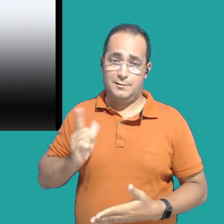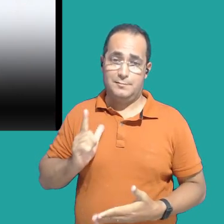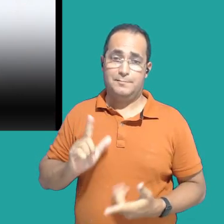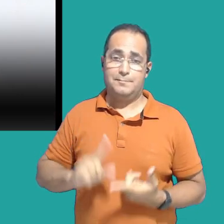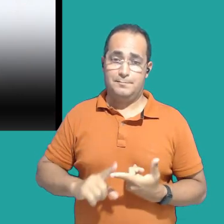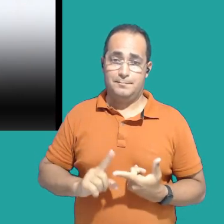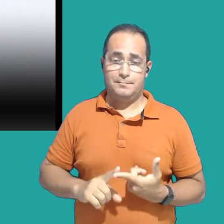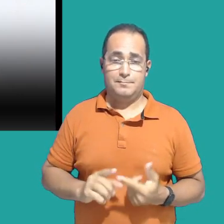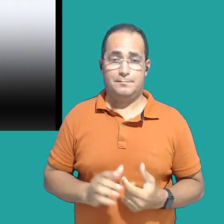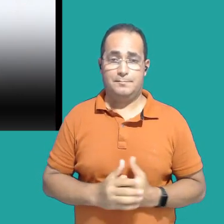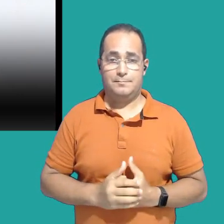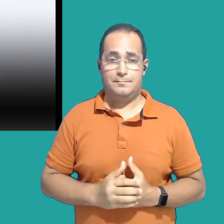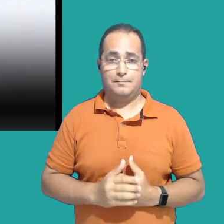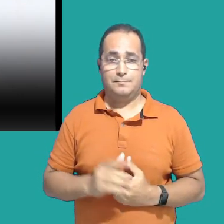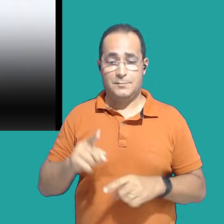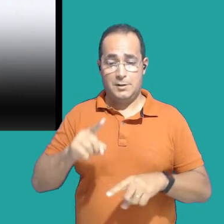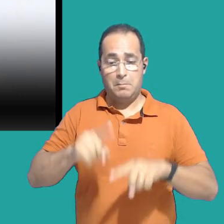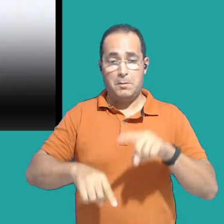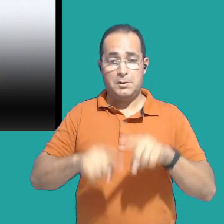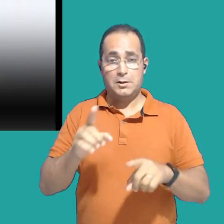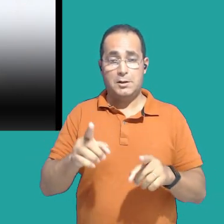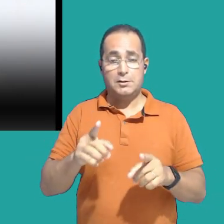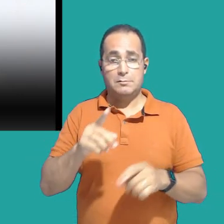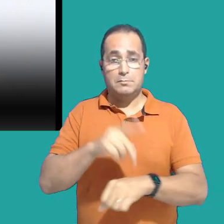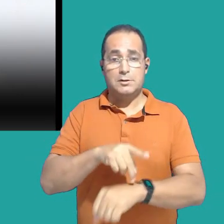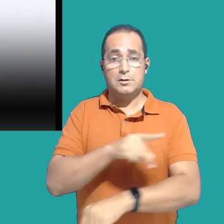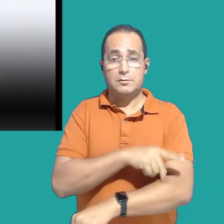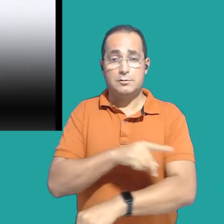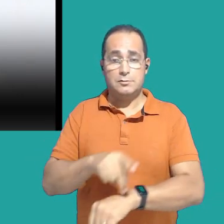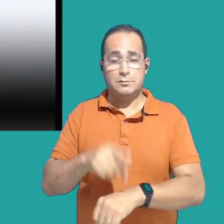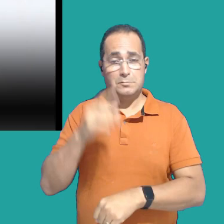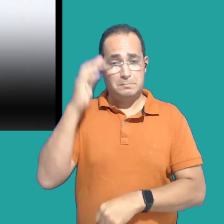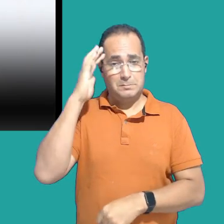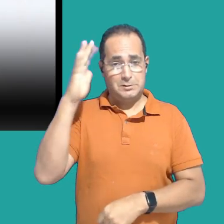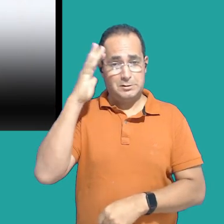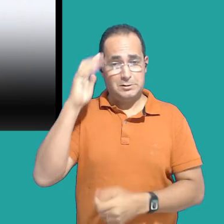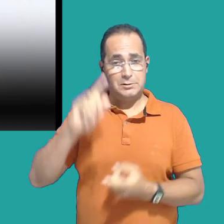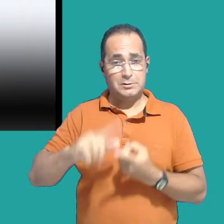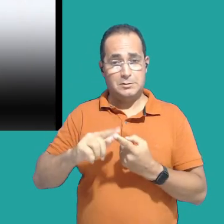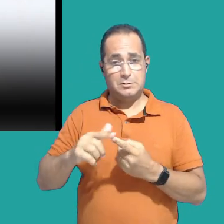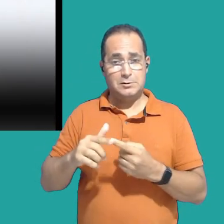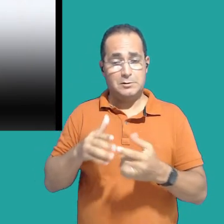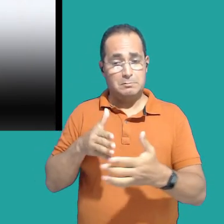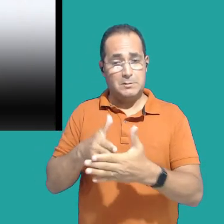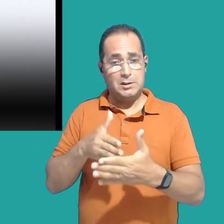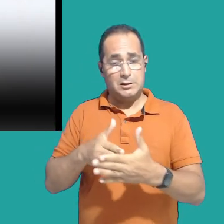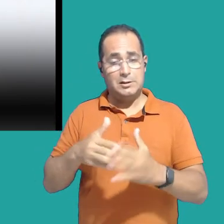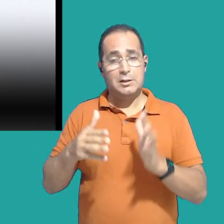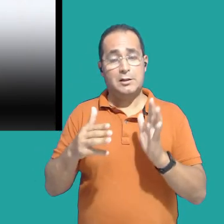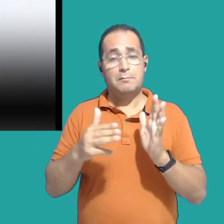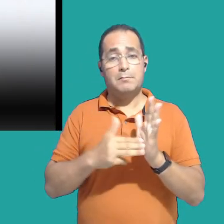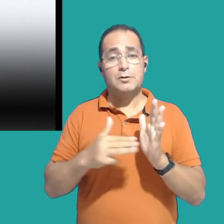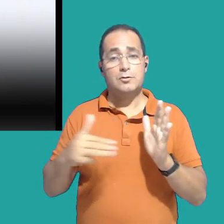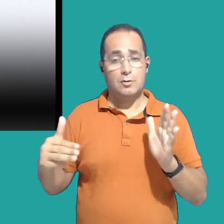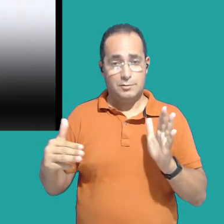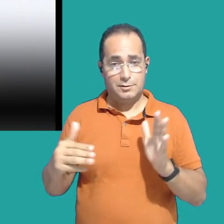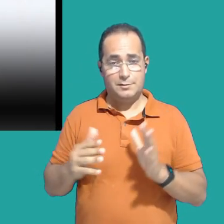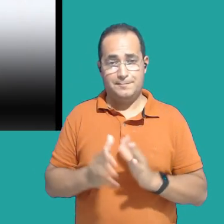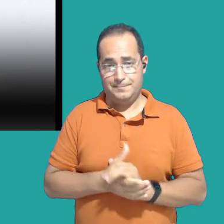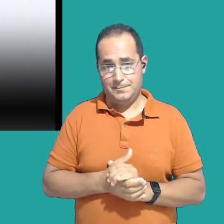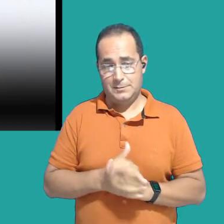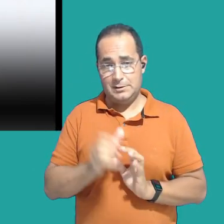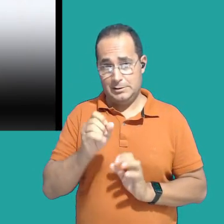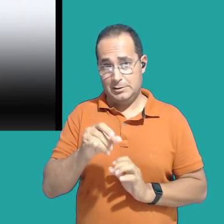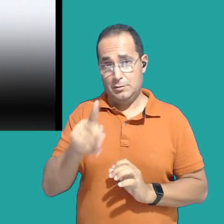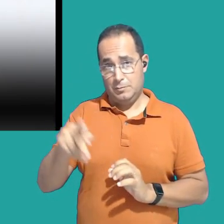tecnológicas, em se tratando de materiais pedagógicos, pensar nisso também, né, na barreira metodológica.